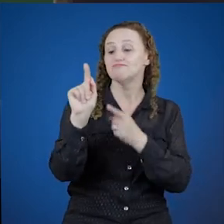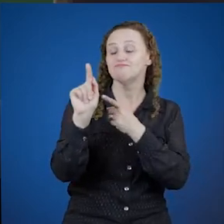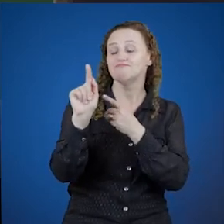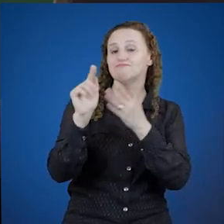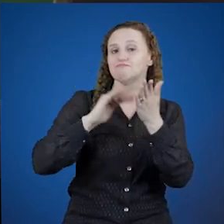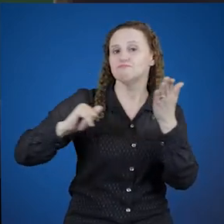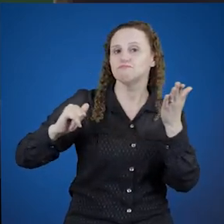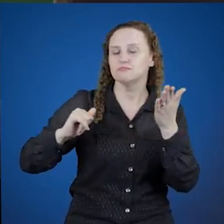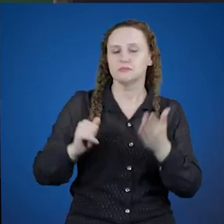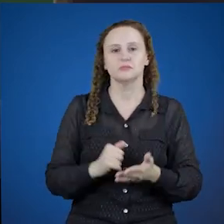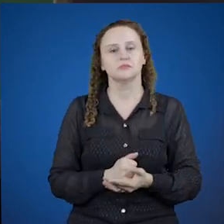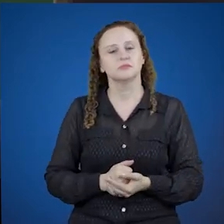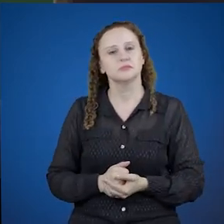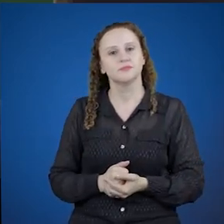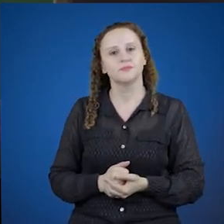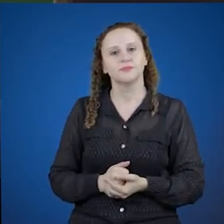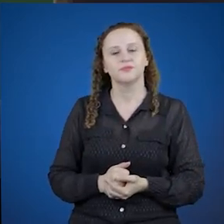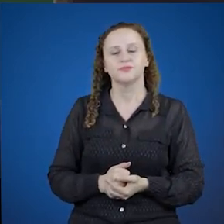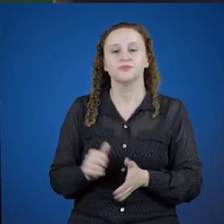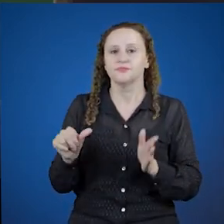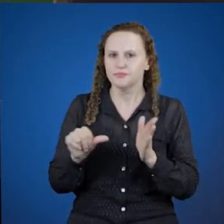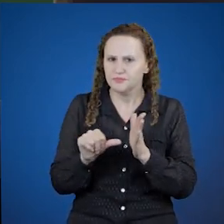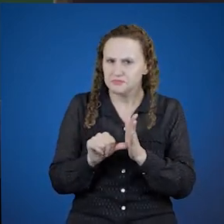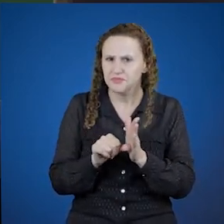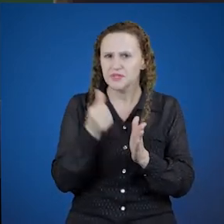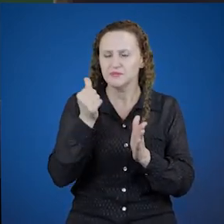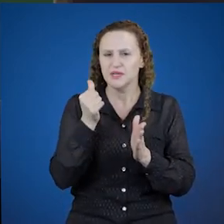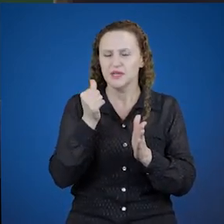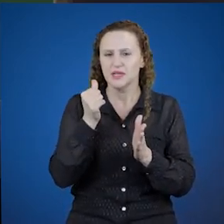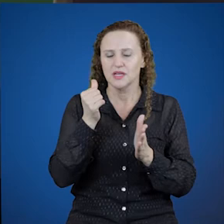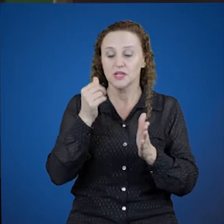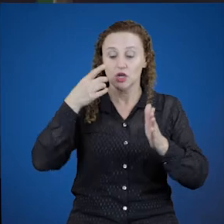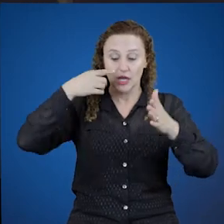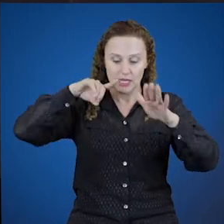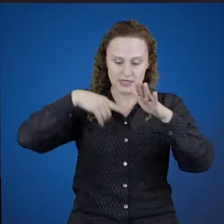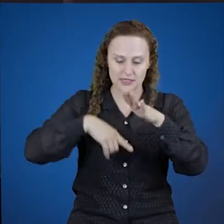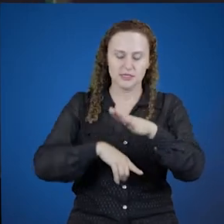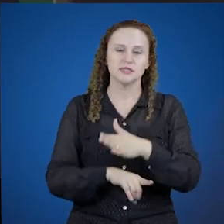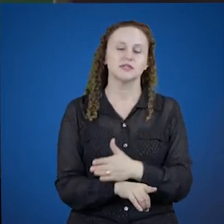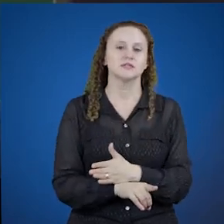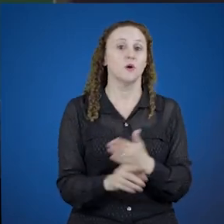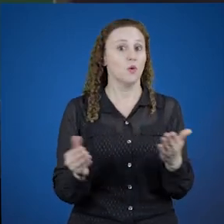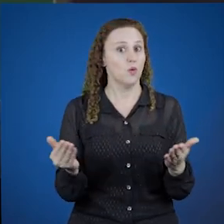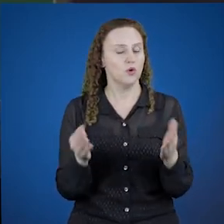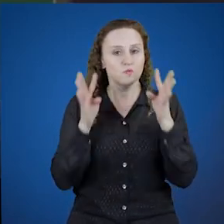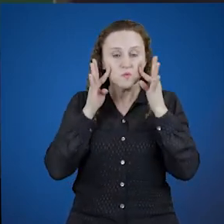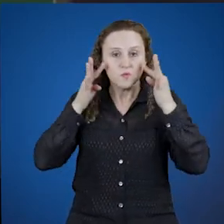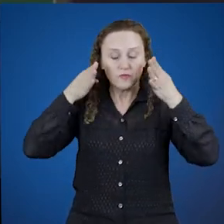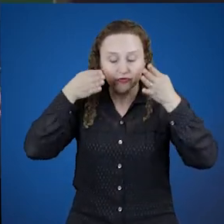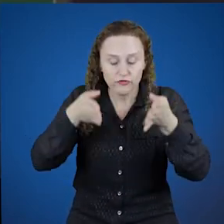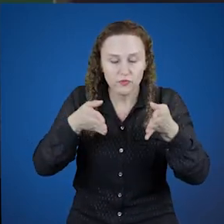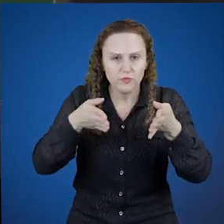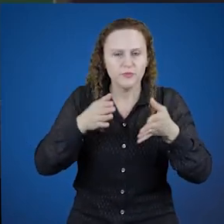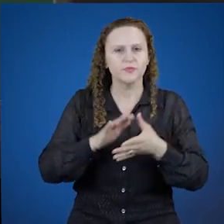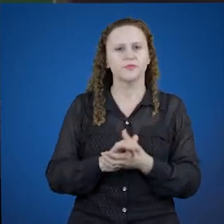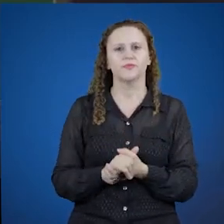pois bem então vejamos a primeira declinação que é o nosso Foco hoje